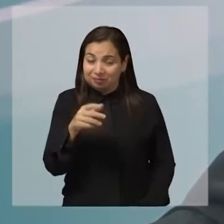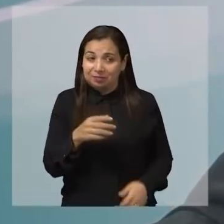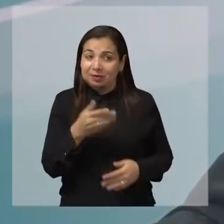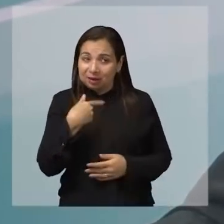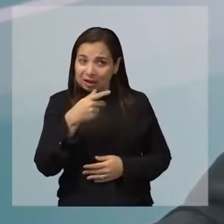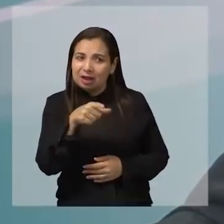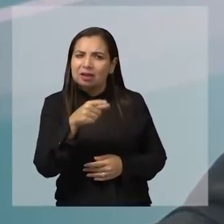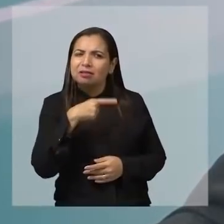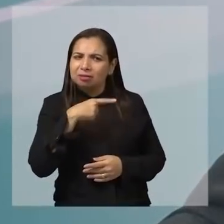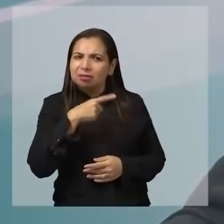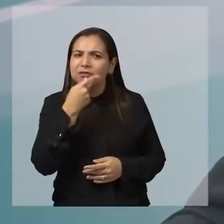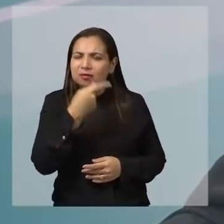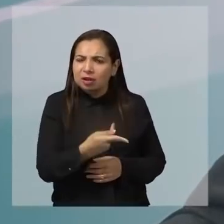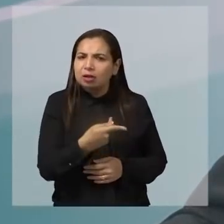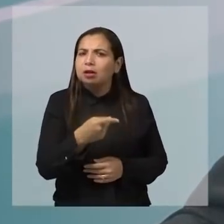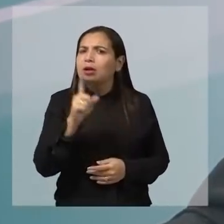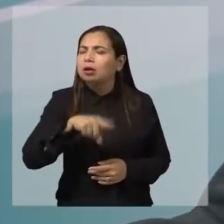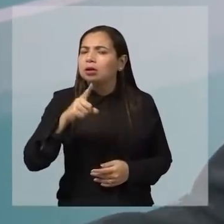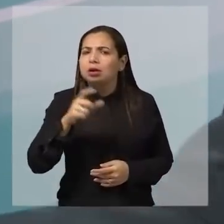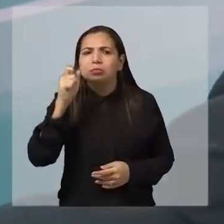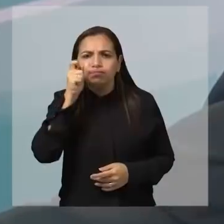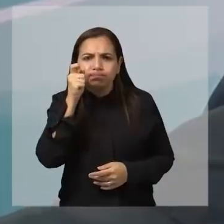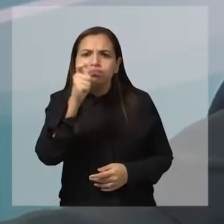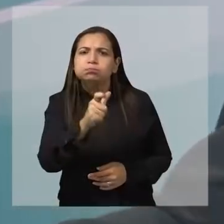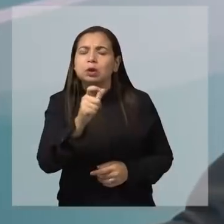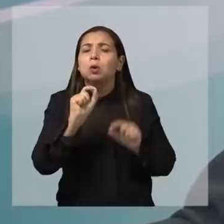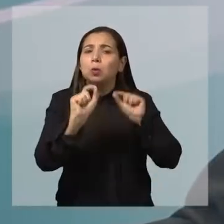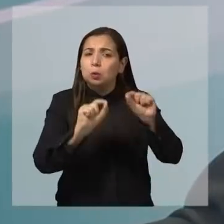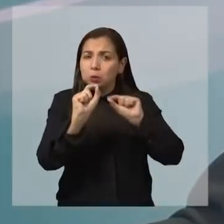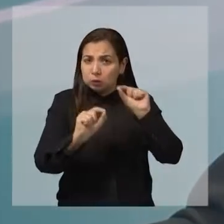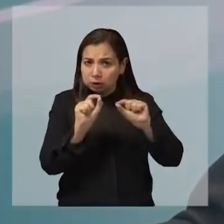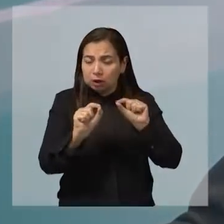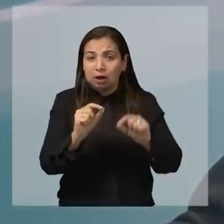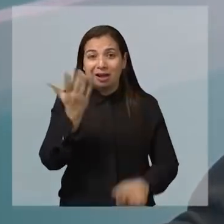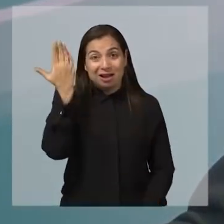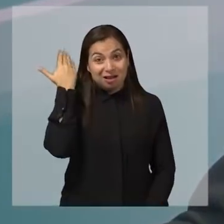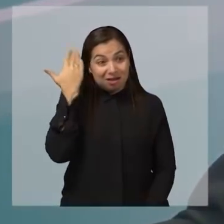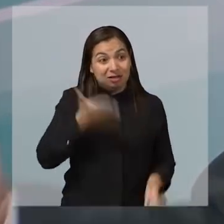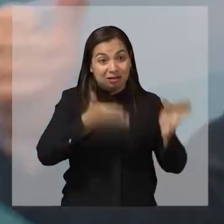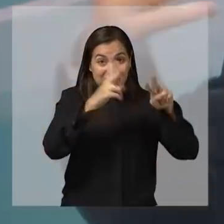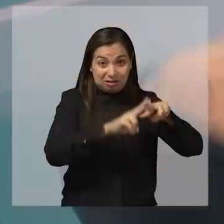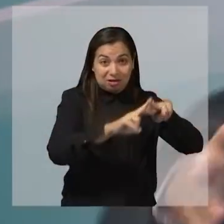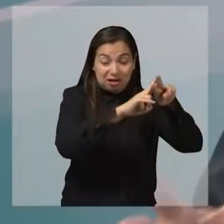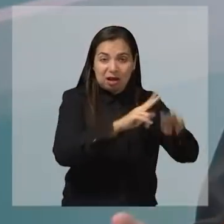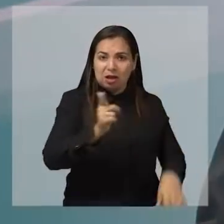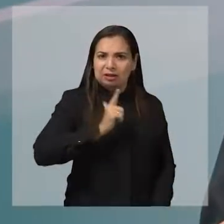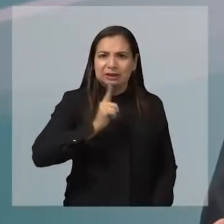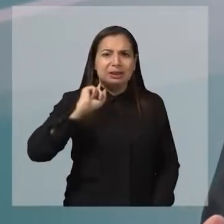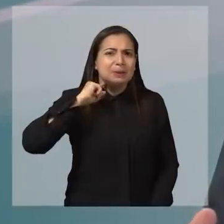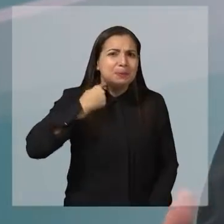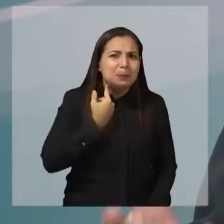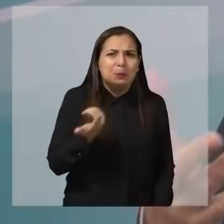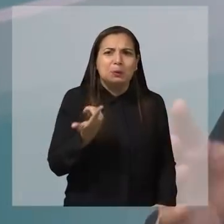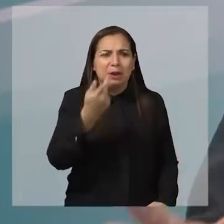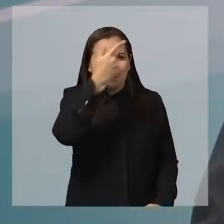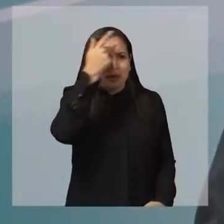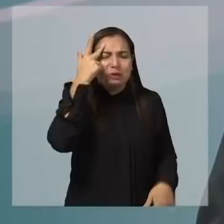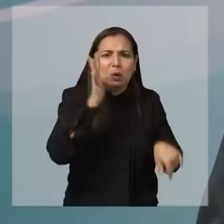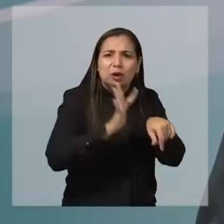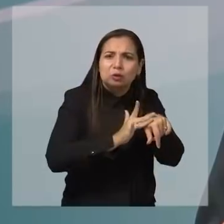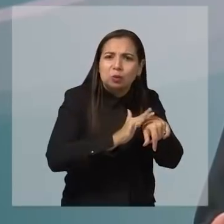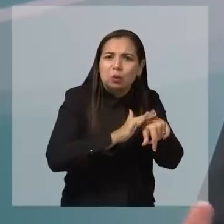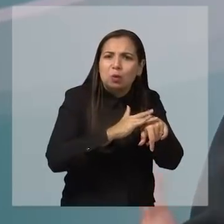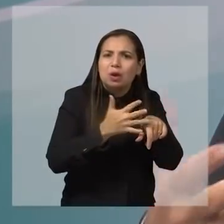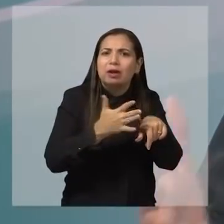milito há muito tempo, inclusive no direito criminal. O que ele está dizendo? As cadeias eram imundas, os presos todos com escabiose.